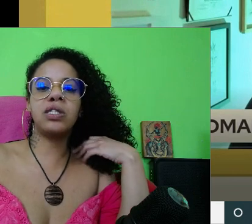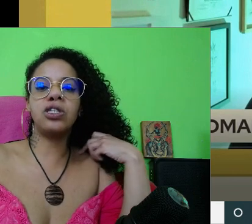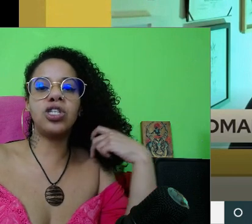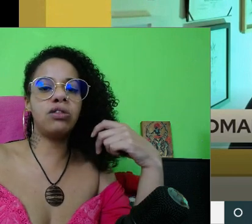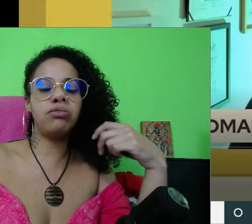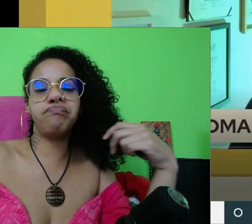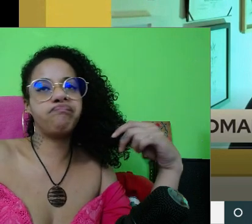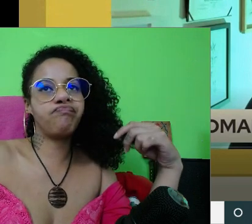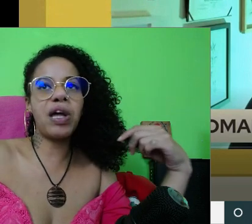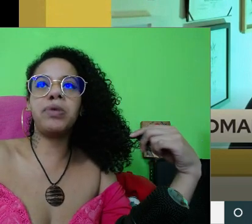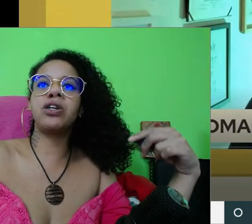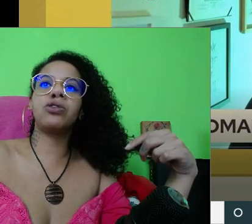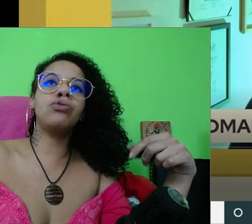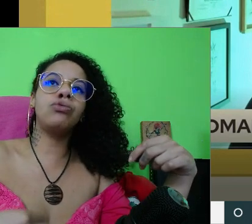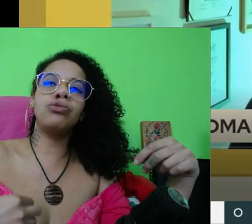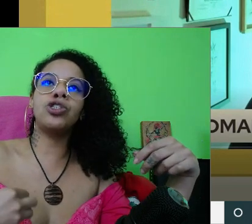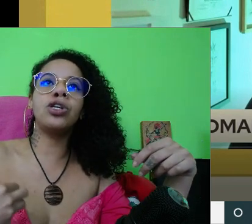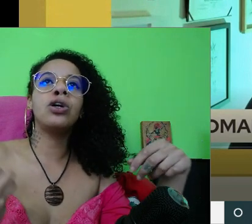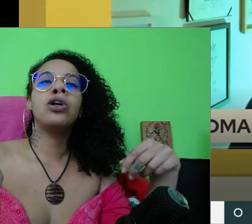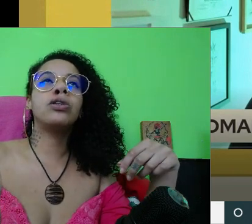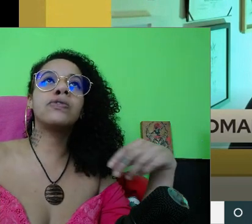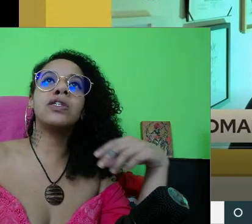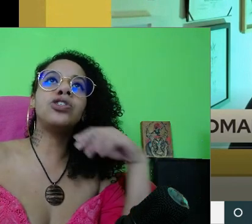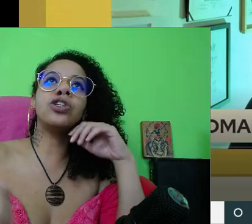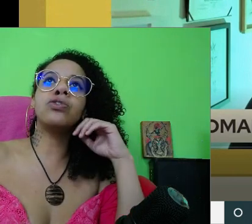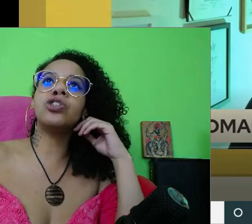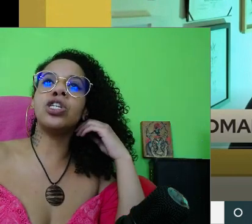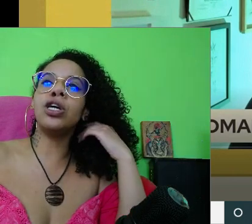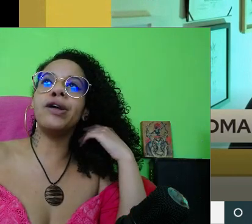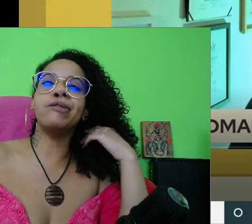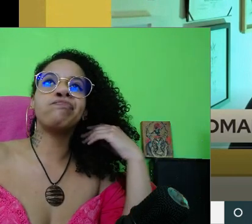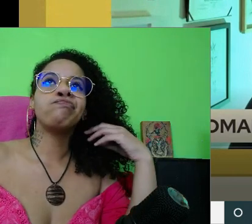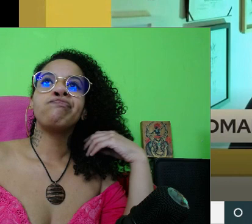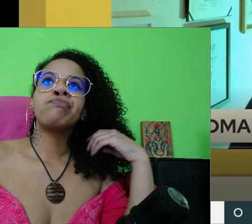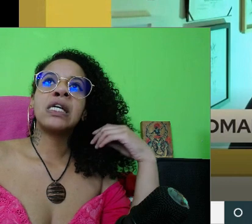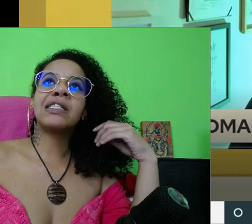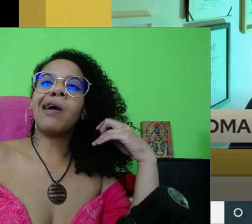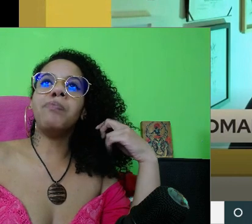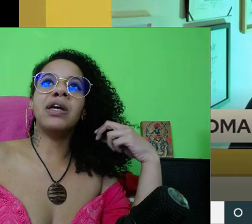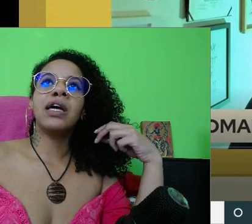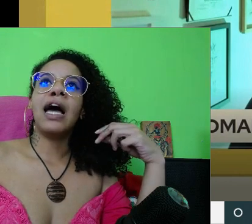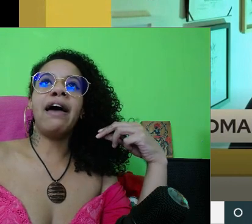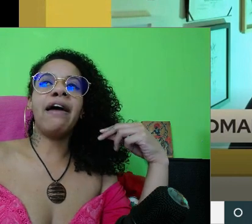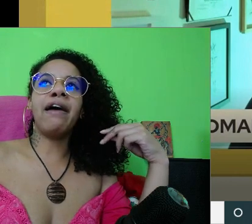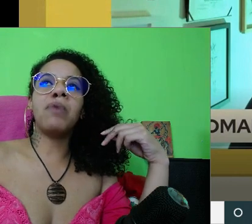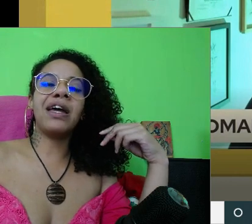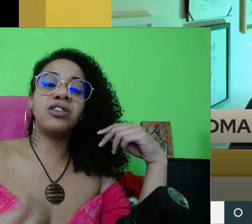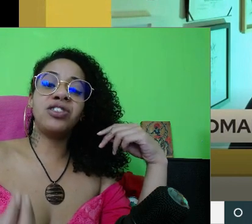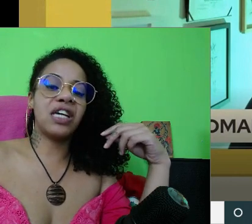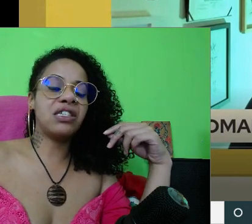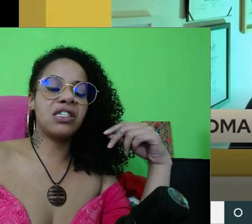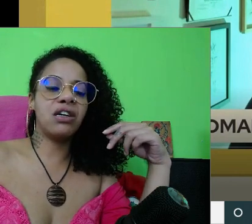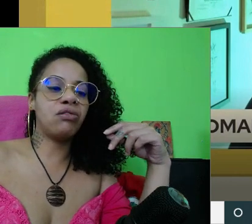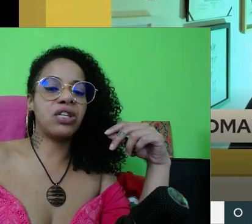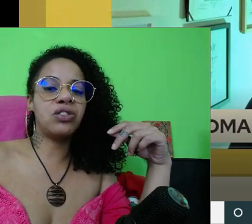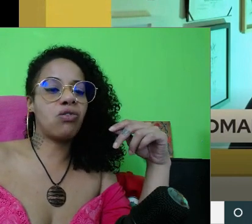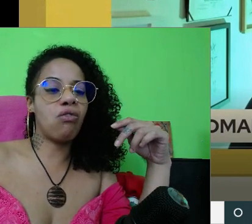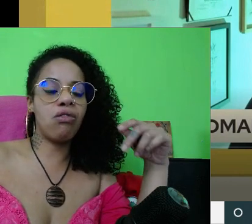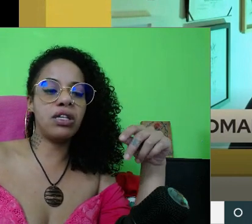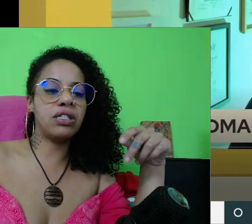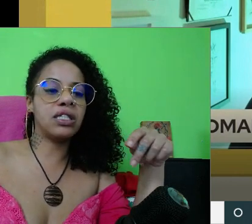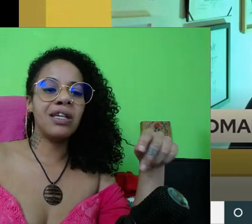num sentido da branca de num sentido de sabe uma eletrização